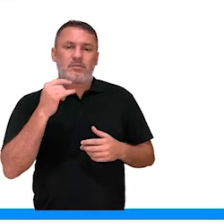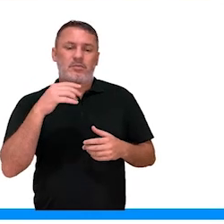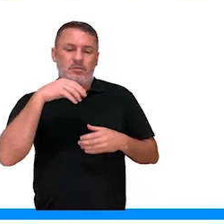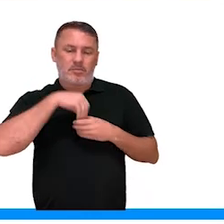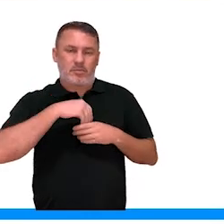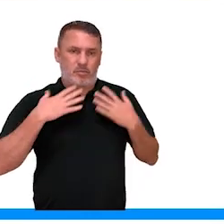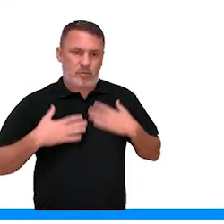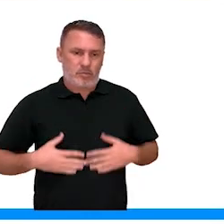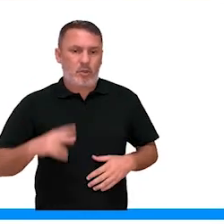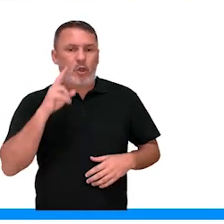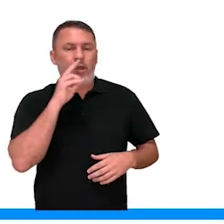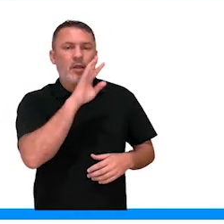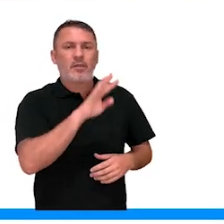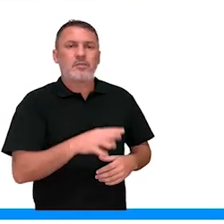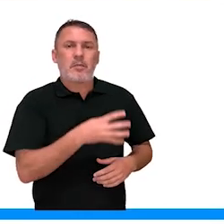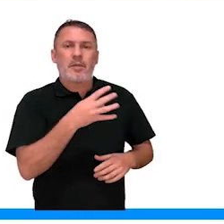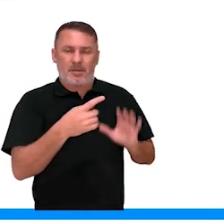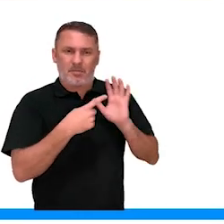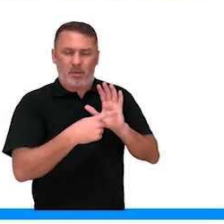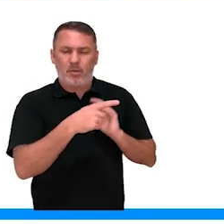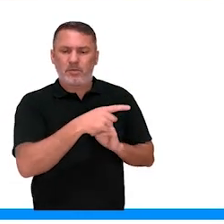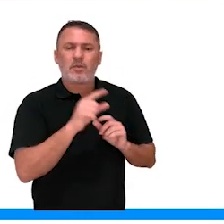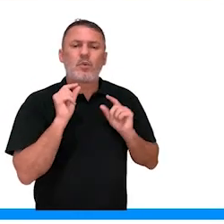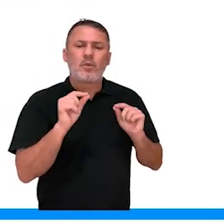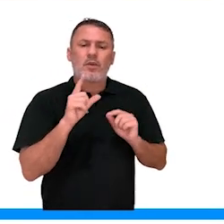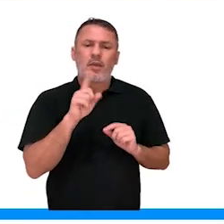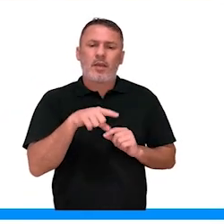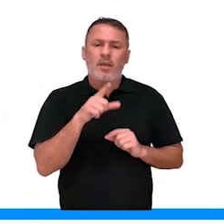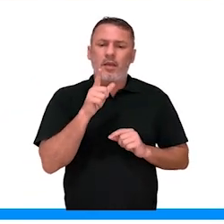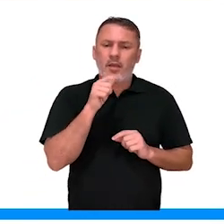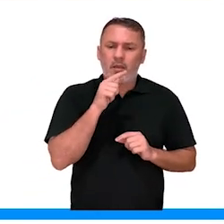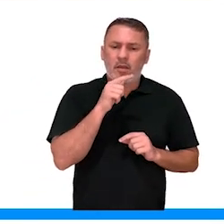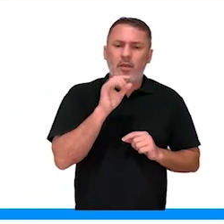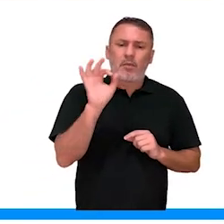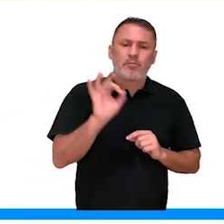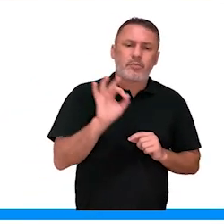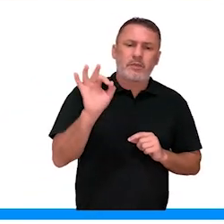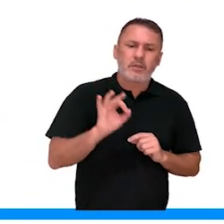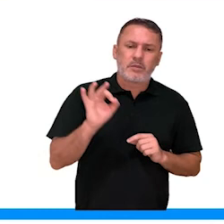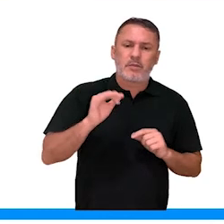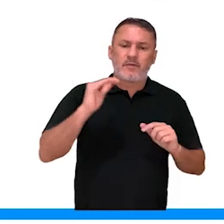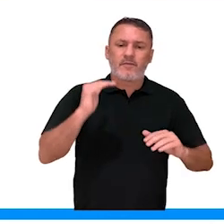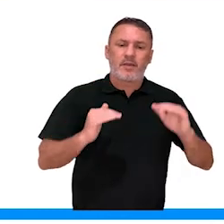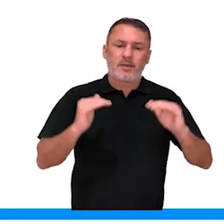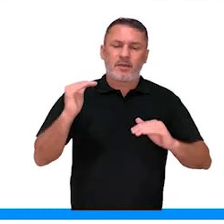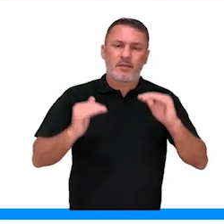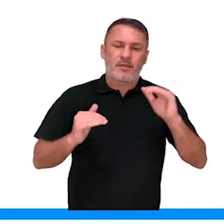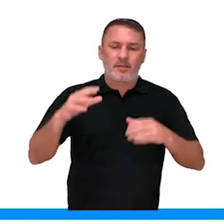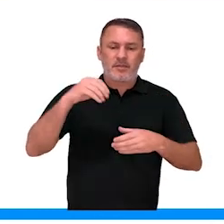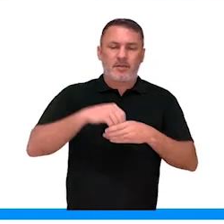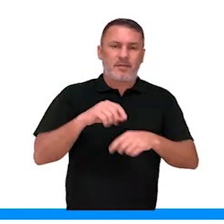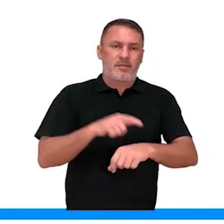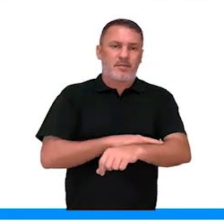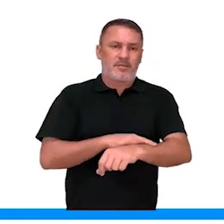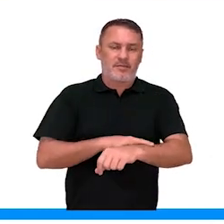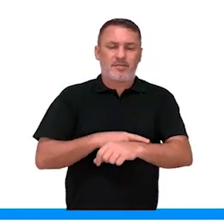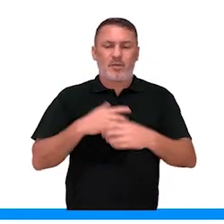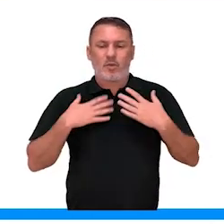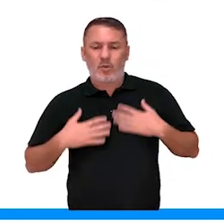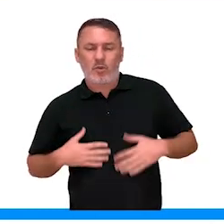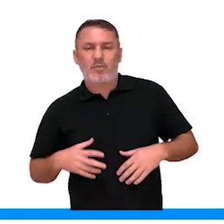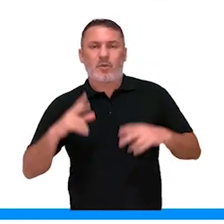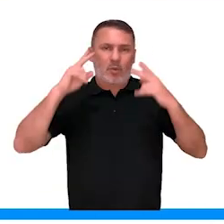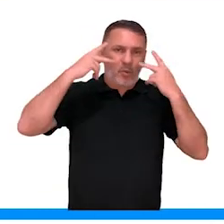das células. Nessa tabela aí de baixo, ela mostra como que a quantidade de água varia dentro dos tecidos dos